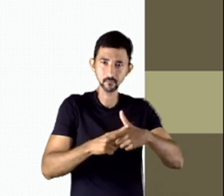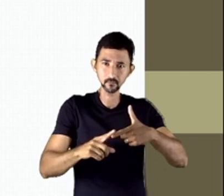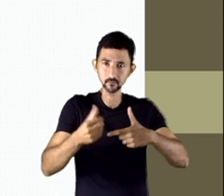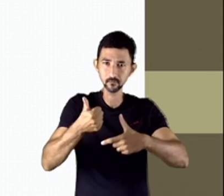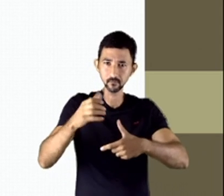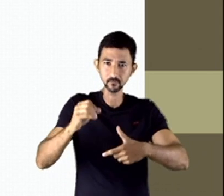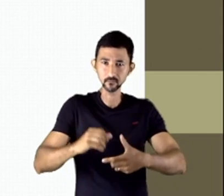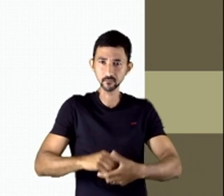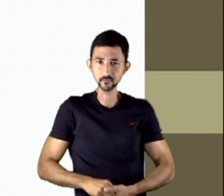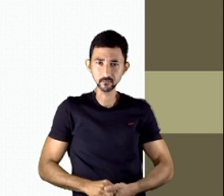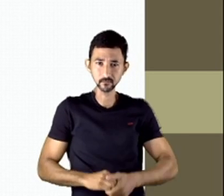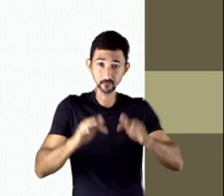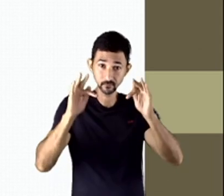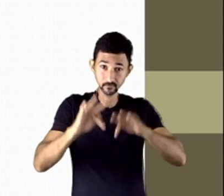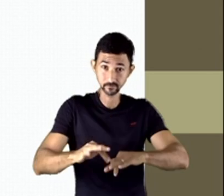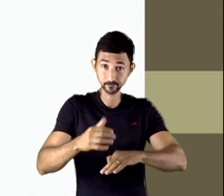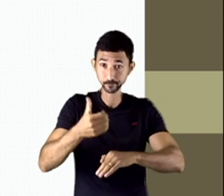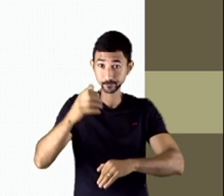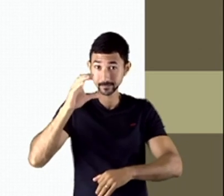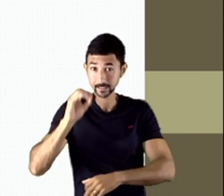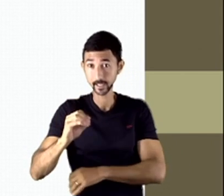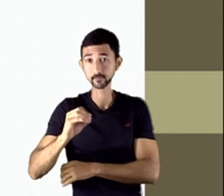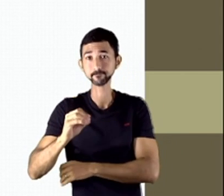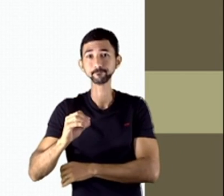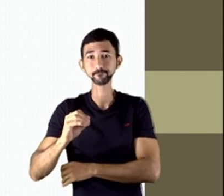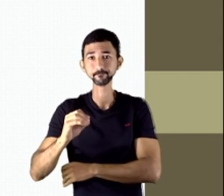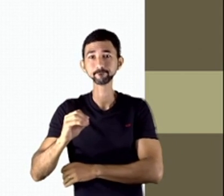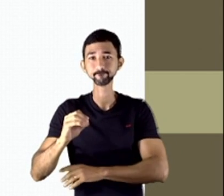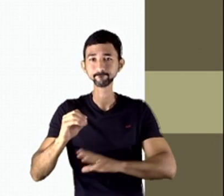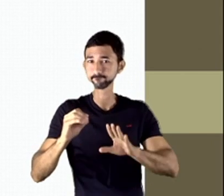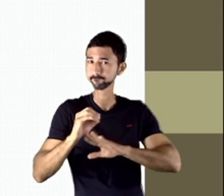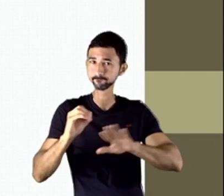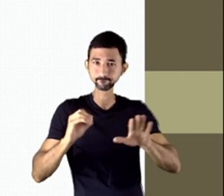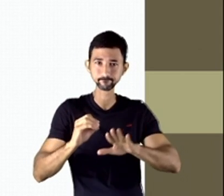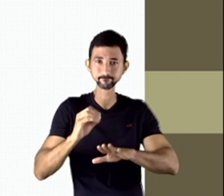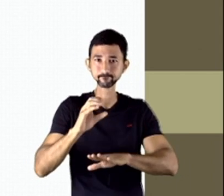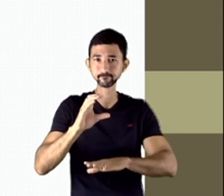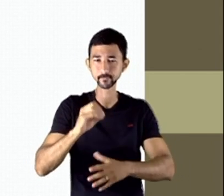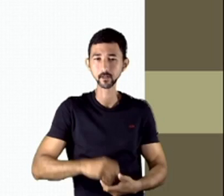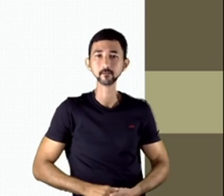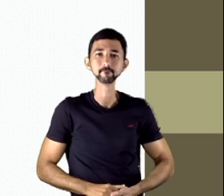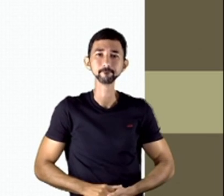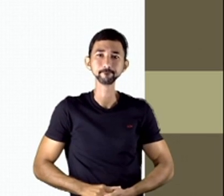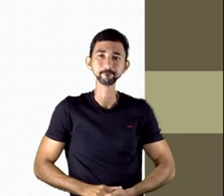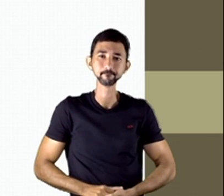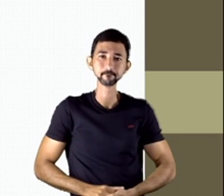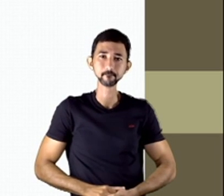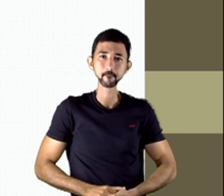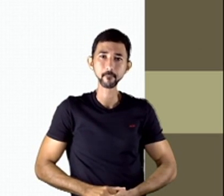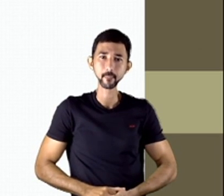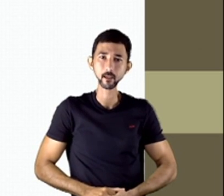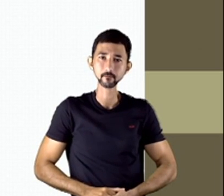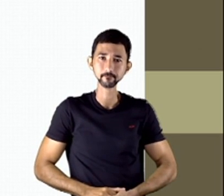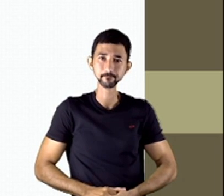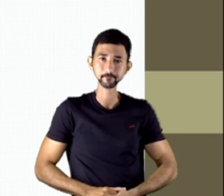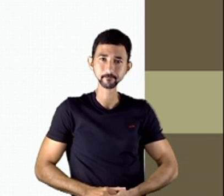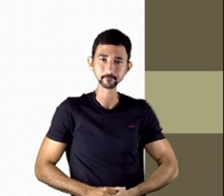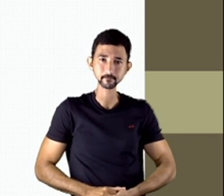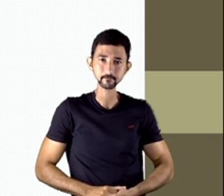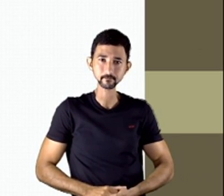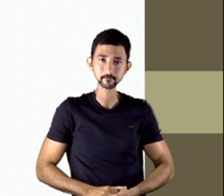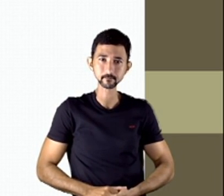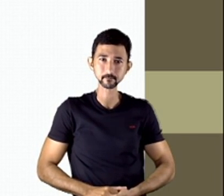10 quando ele termina em 0. Terminou em 0, é divisível por 10. Tranquilo? Então, o